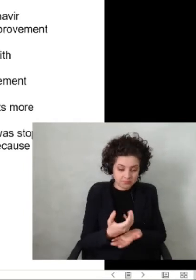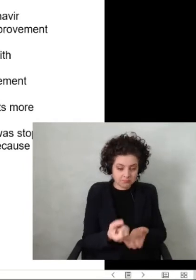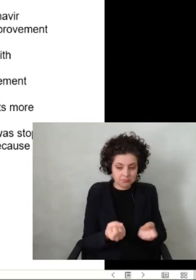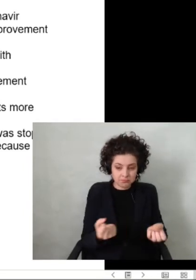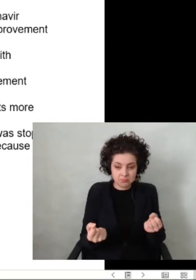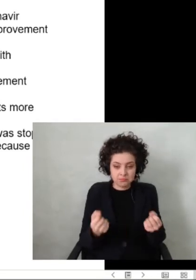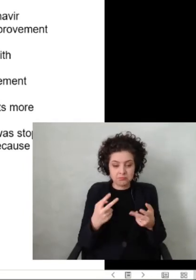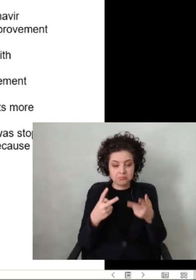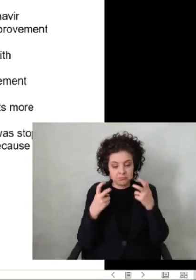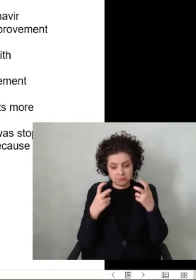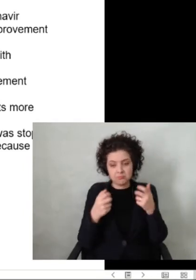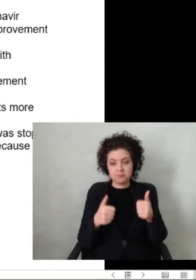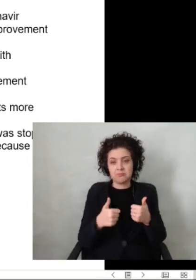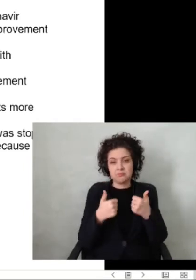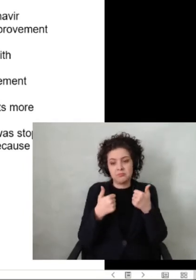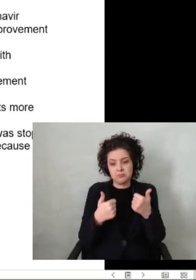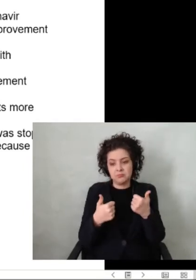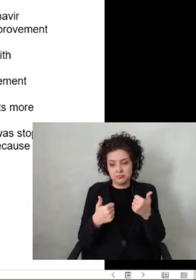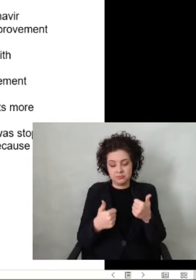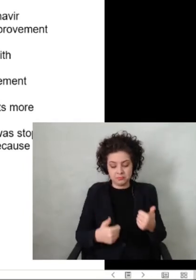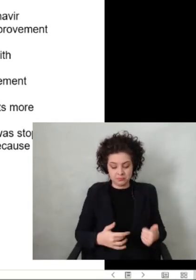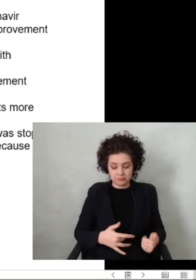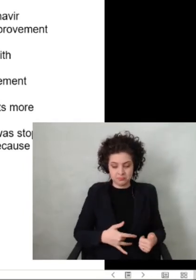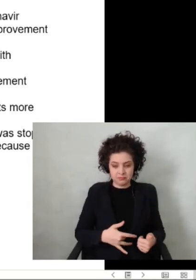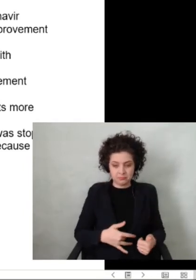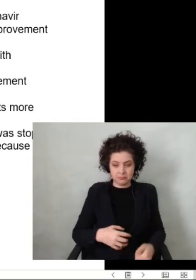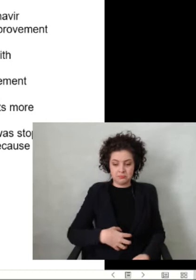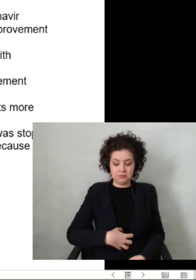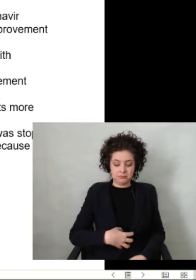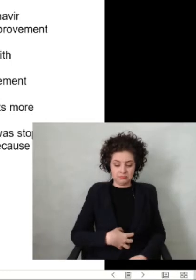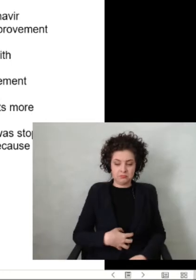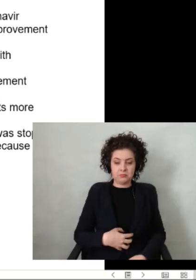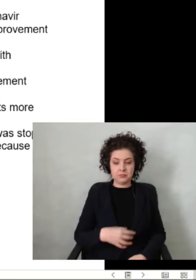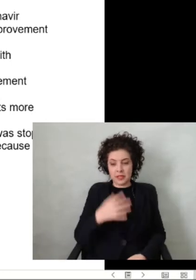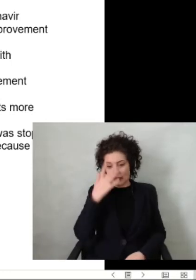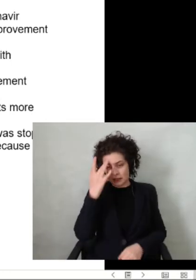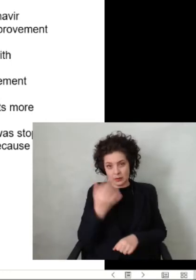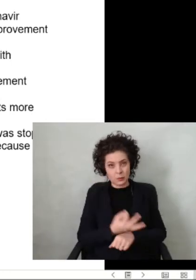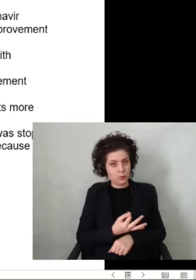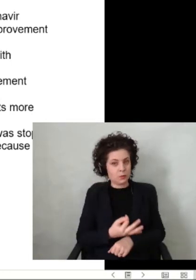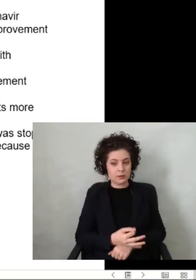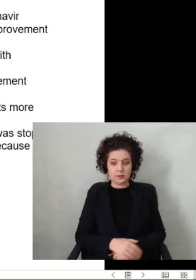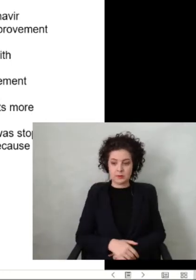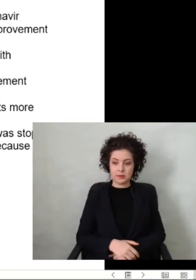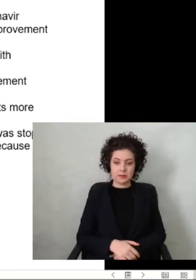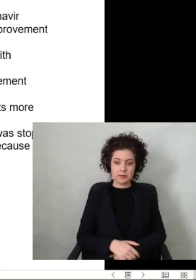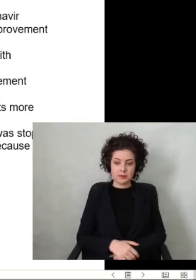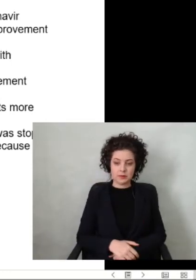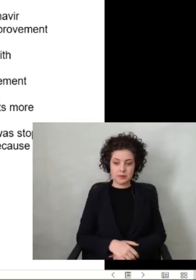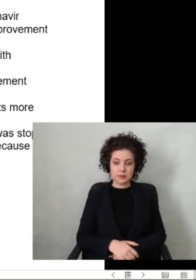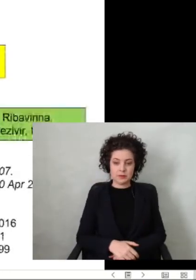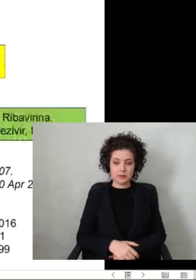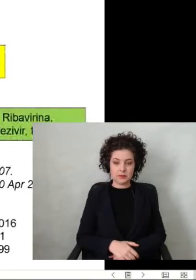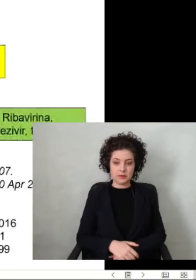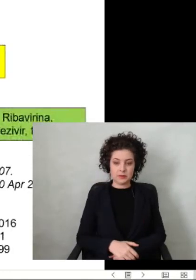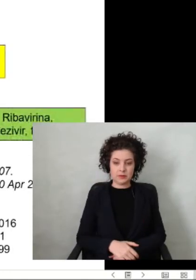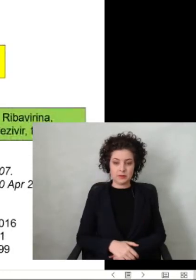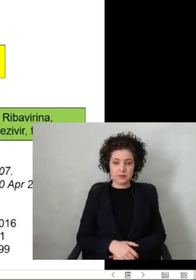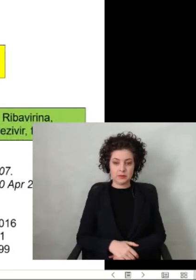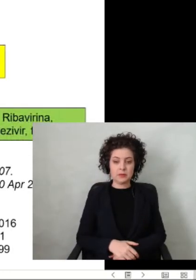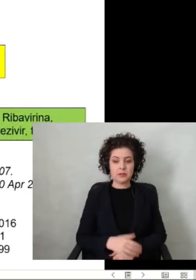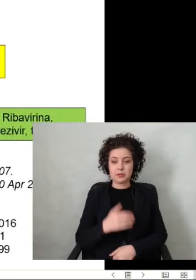dar fenômenos gastrointestinais e as pessoas às vezes não aguentam. Elas pararam de tomar. Então, por enquanto, não serviu.